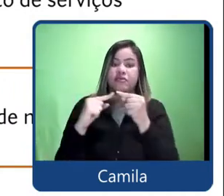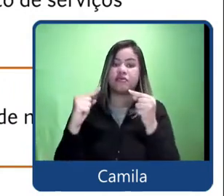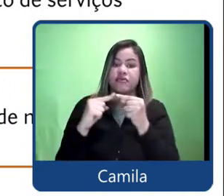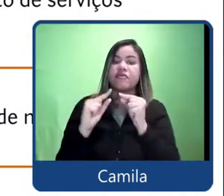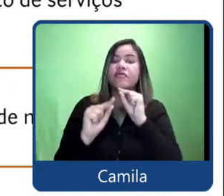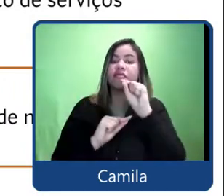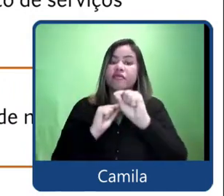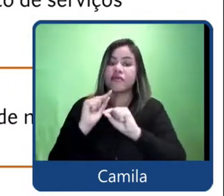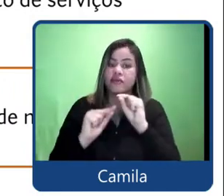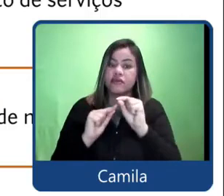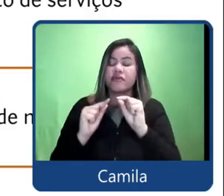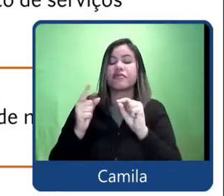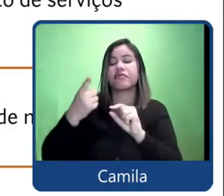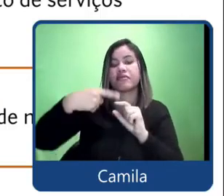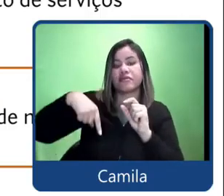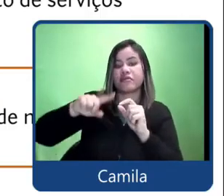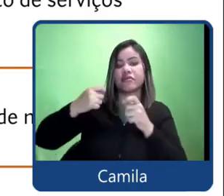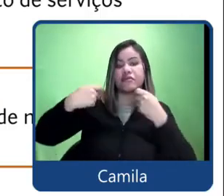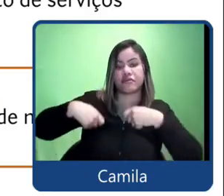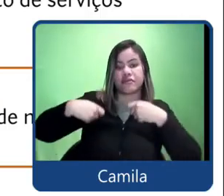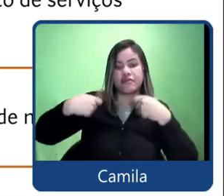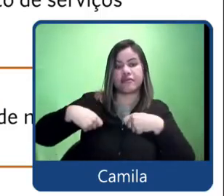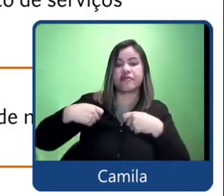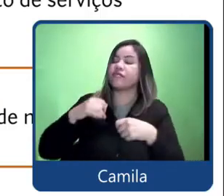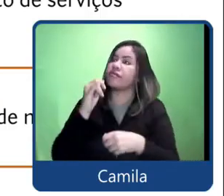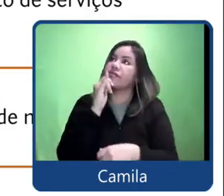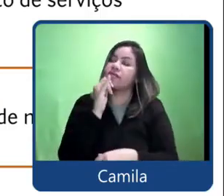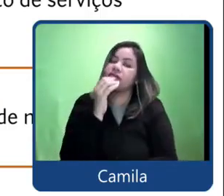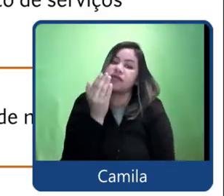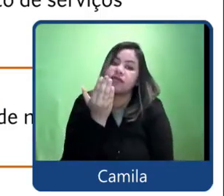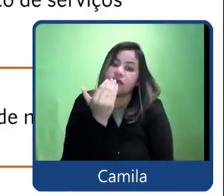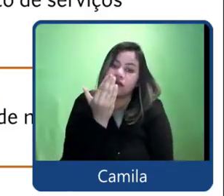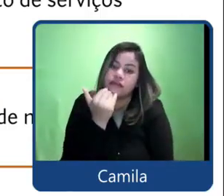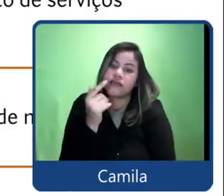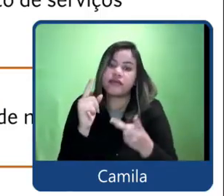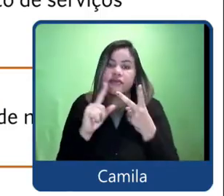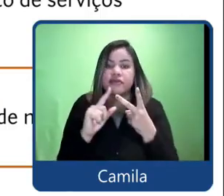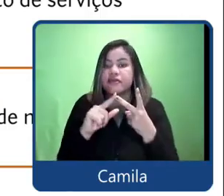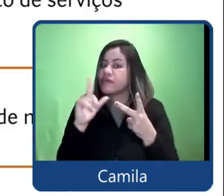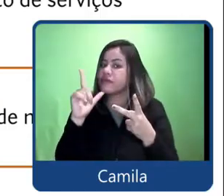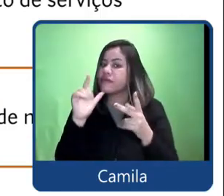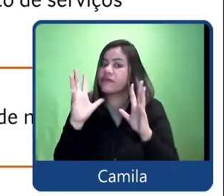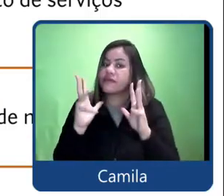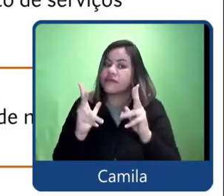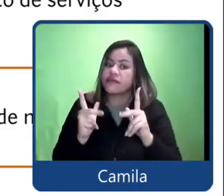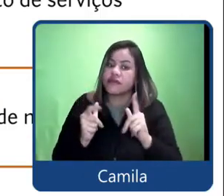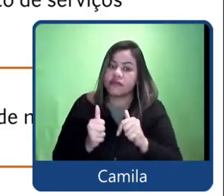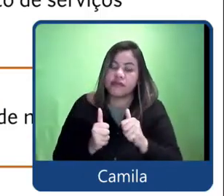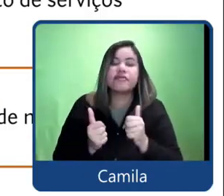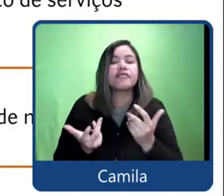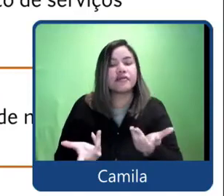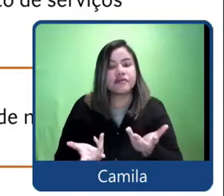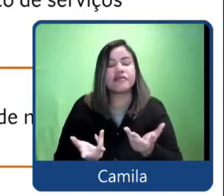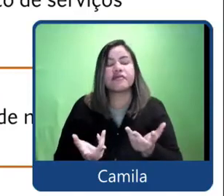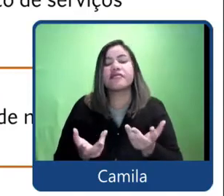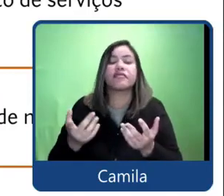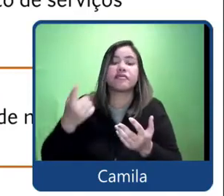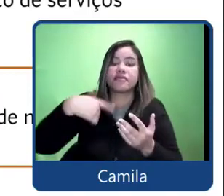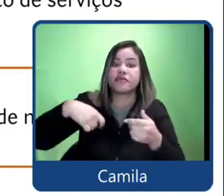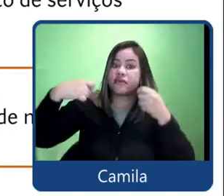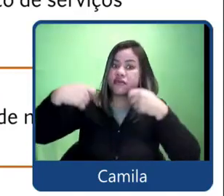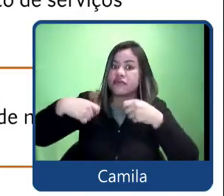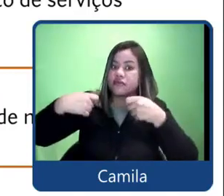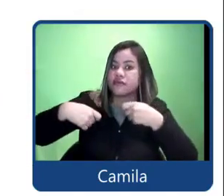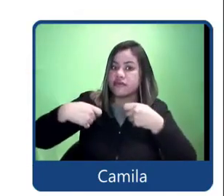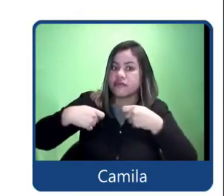nossas necessidades. Por exemplo, alimento, por exemplo, água potável. E quando a gente tem as necessidades atendidas, a gente